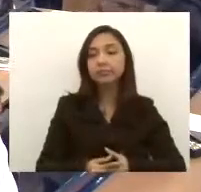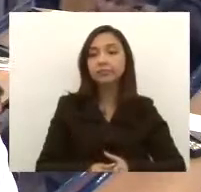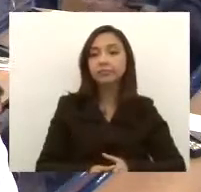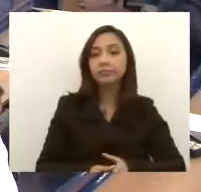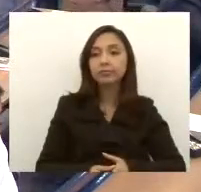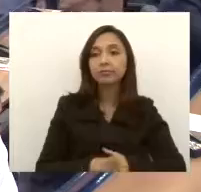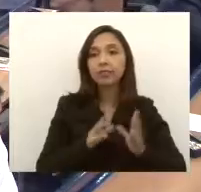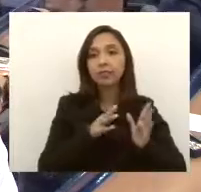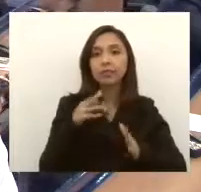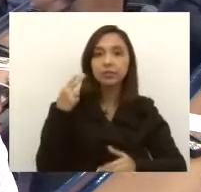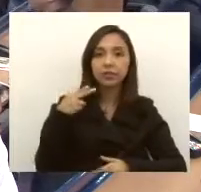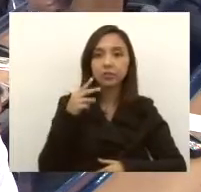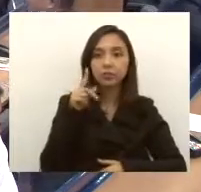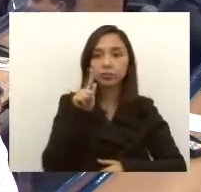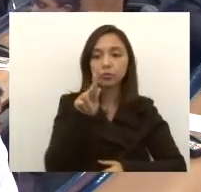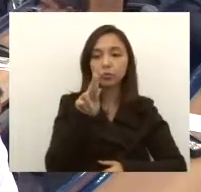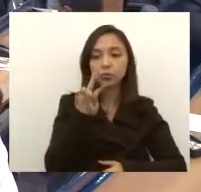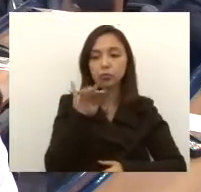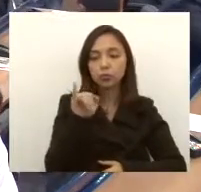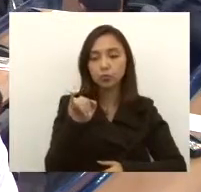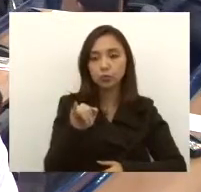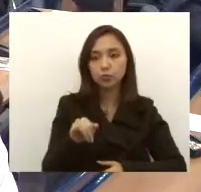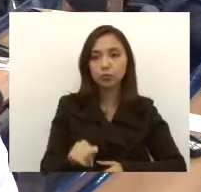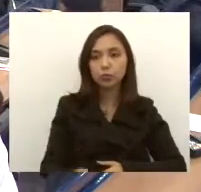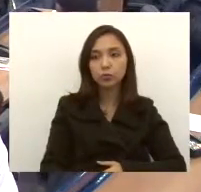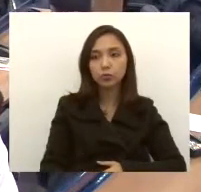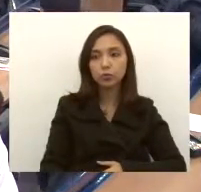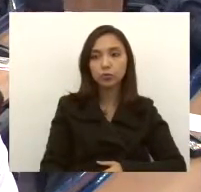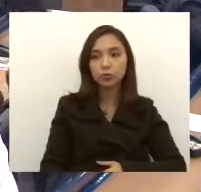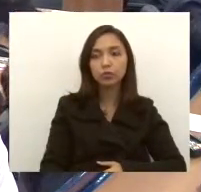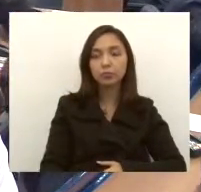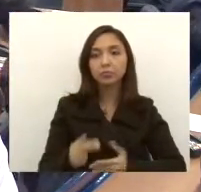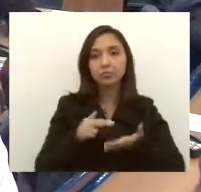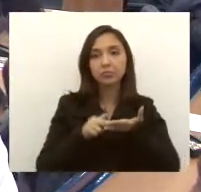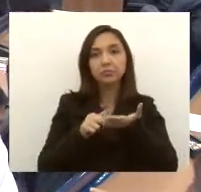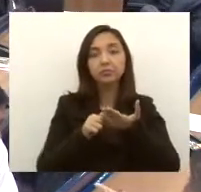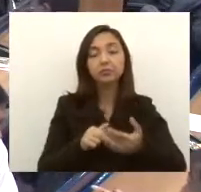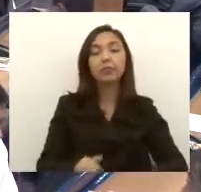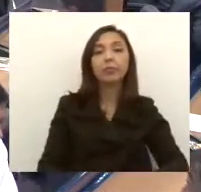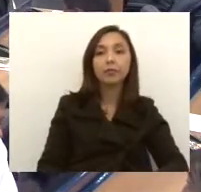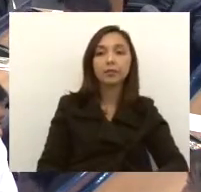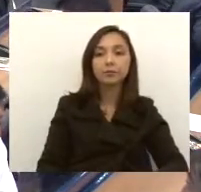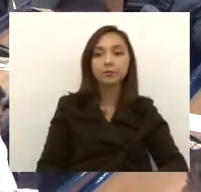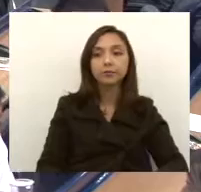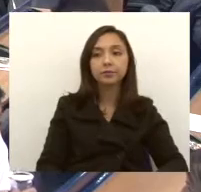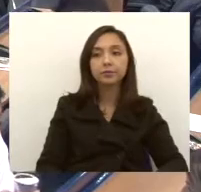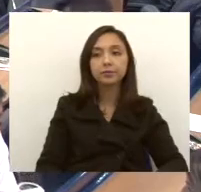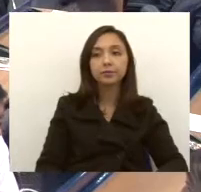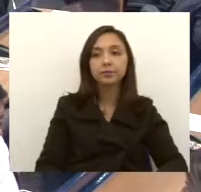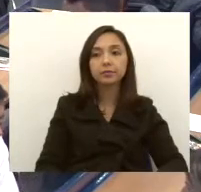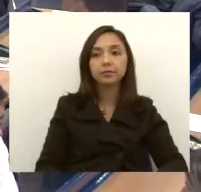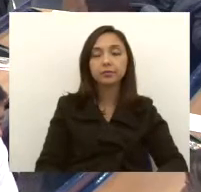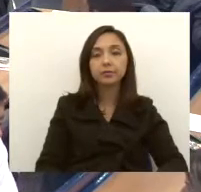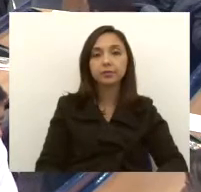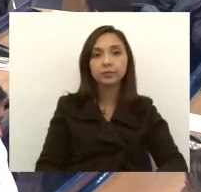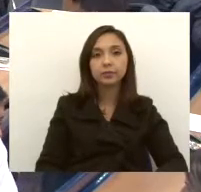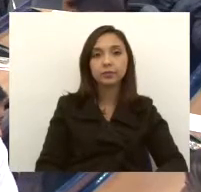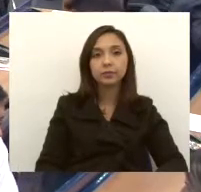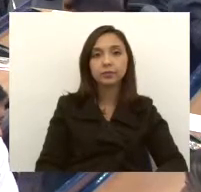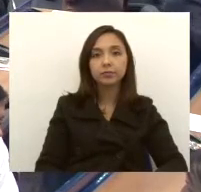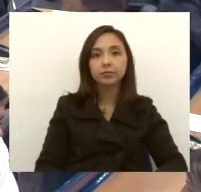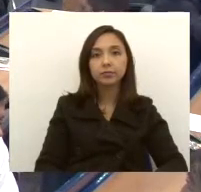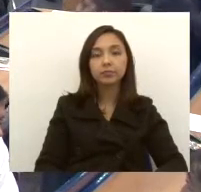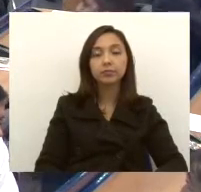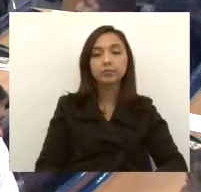Pela ordem, vereador Guti. Para encaminhar, vereador? Para encaminhar, senhor presidente.